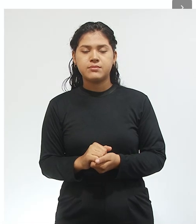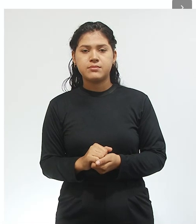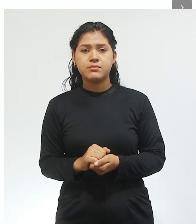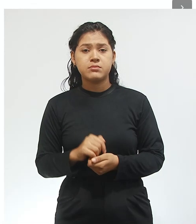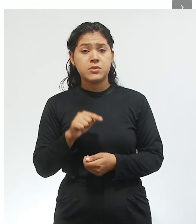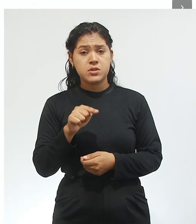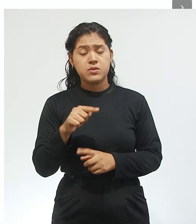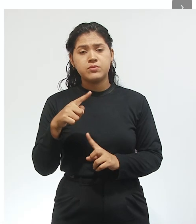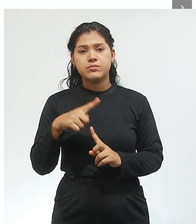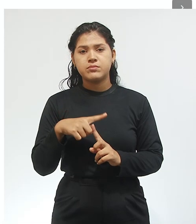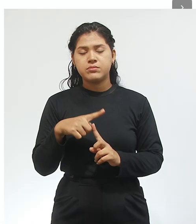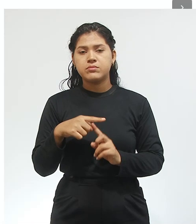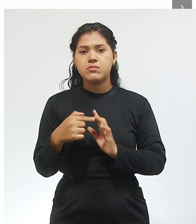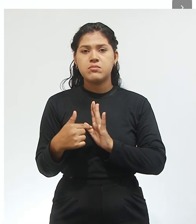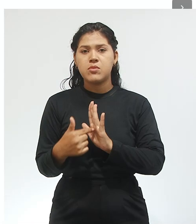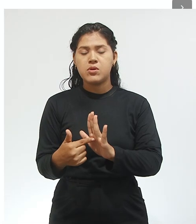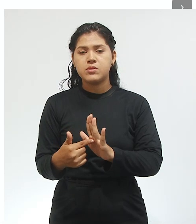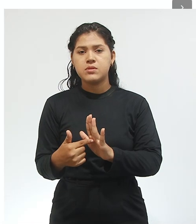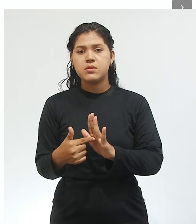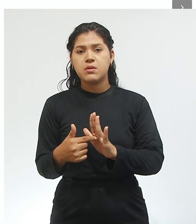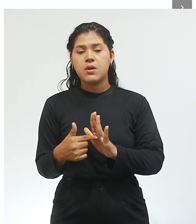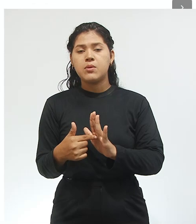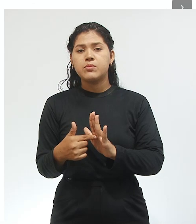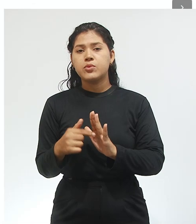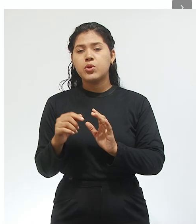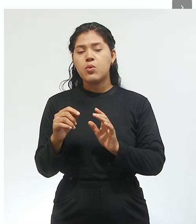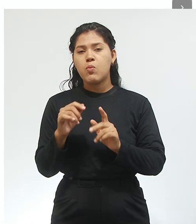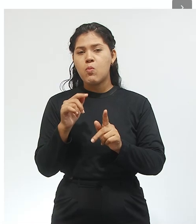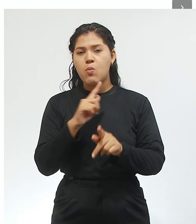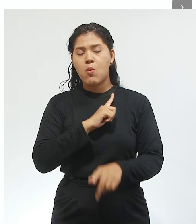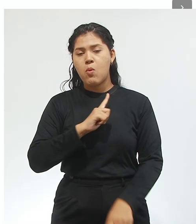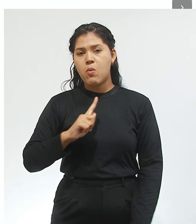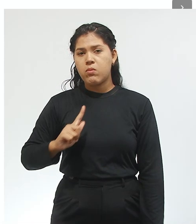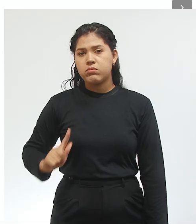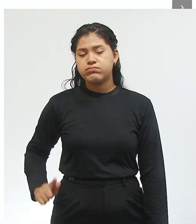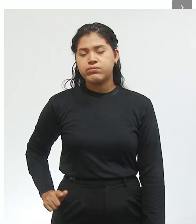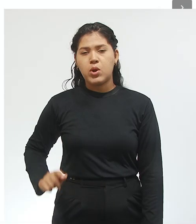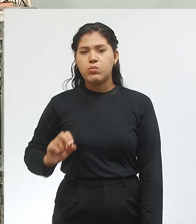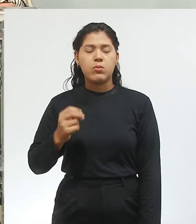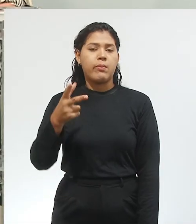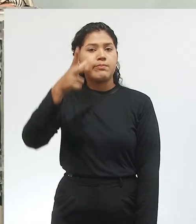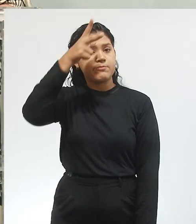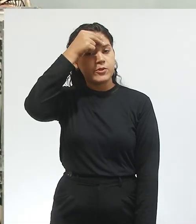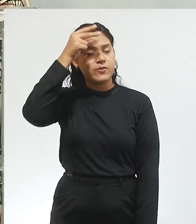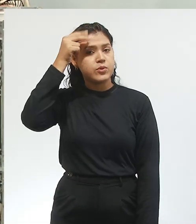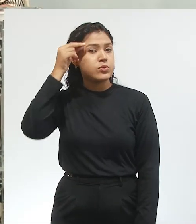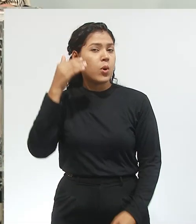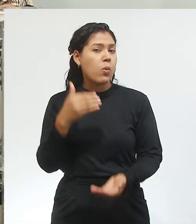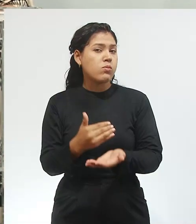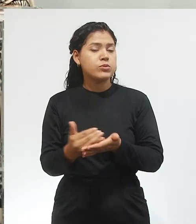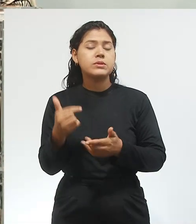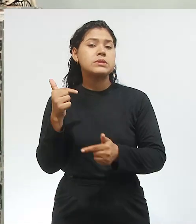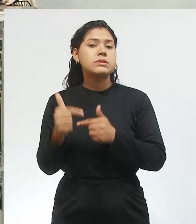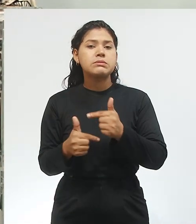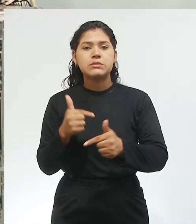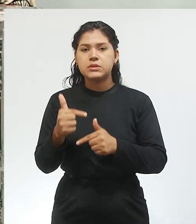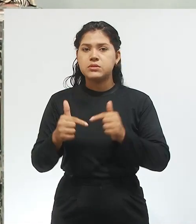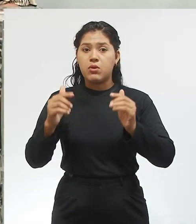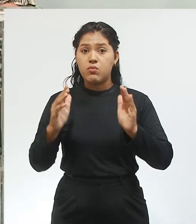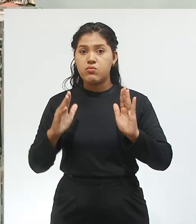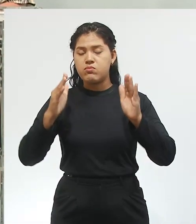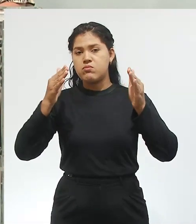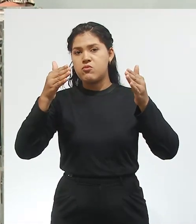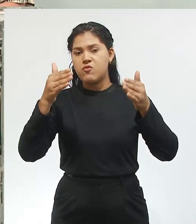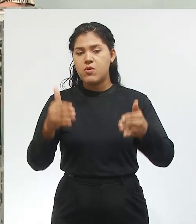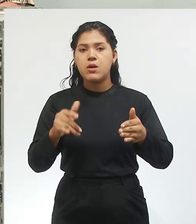Aquilo deixa bem claro para a população, essa frase, que o governo, então, ou a prefeitura, ela está trabalhando para que